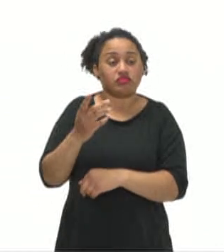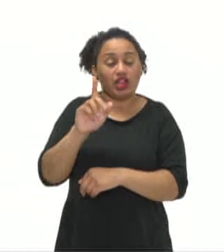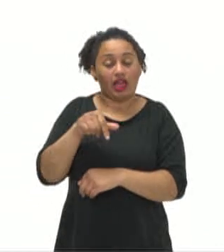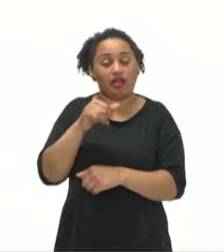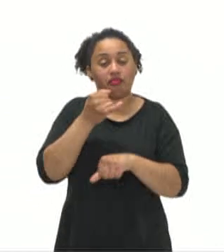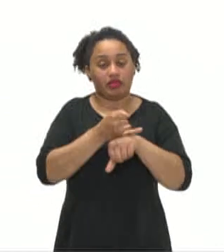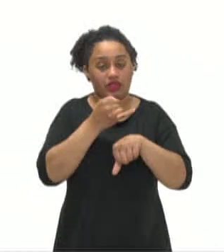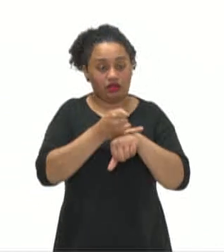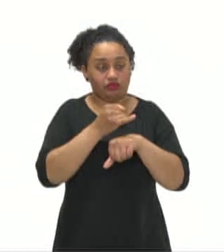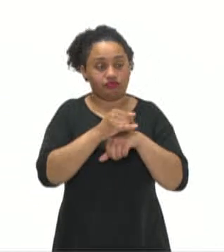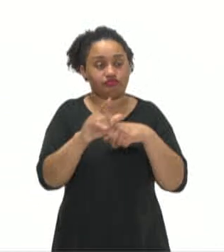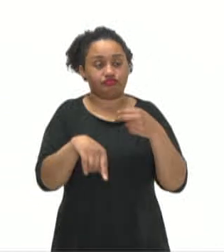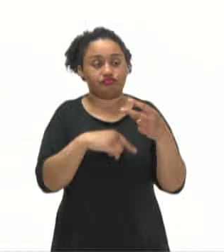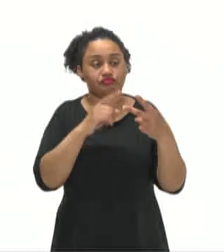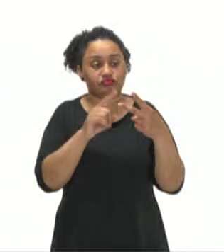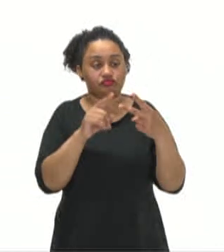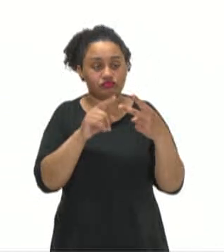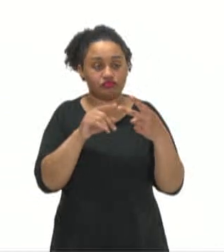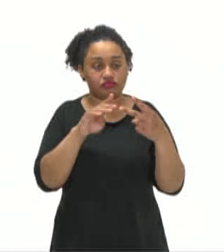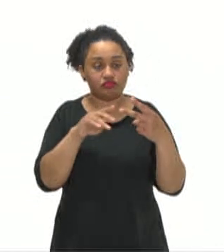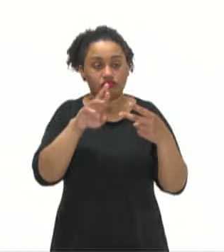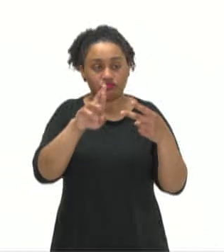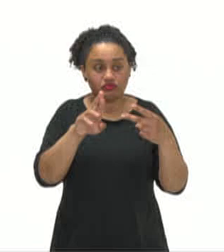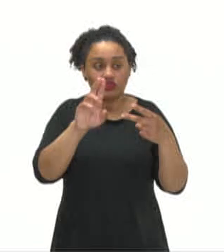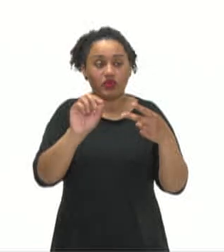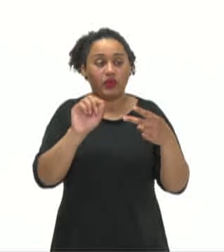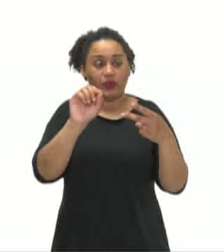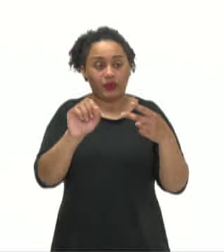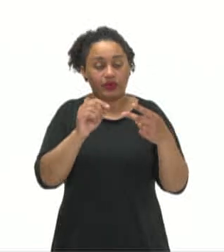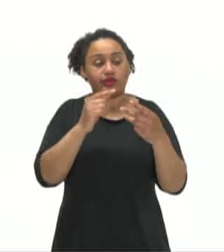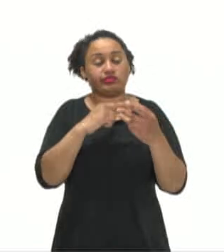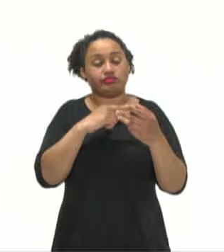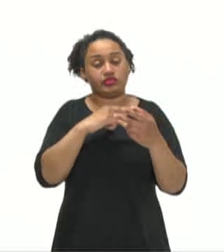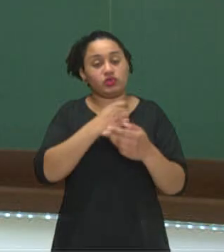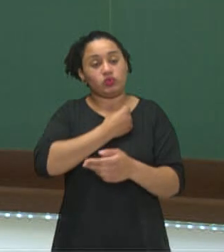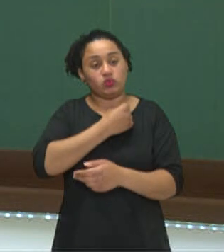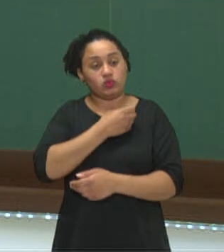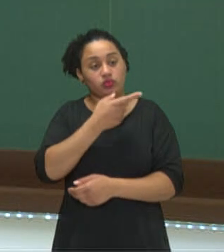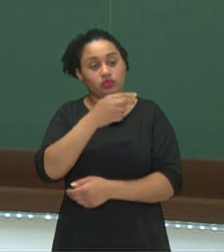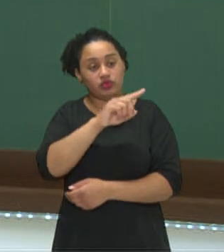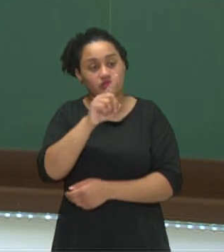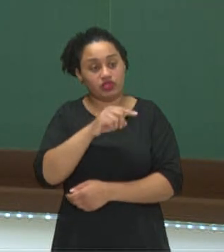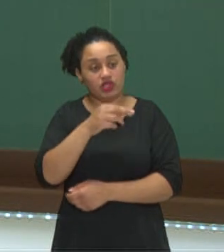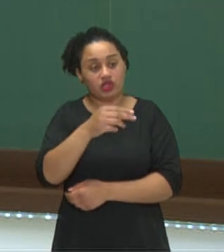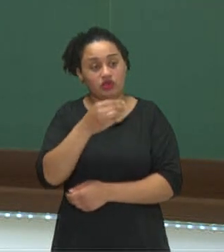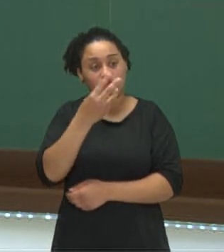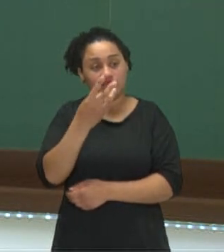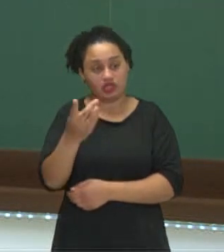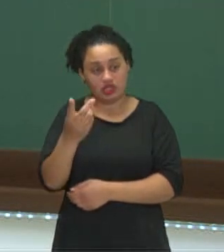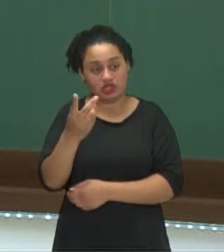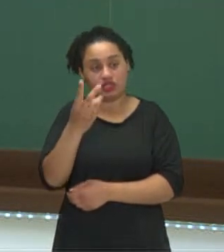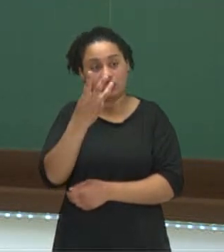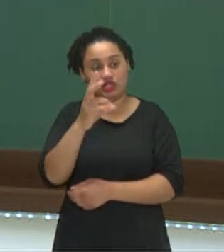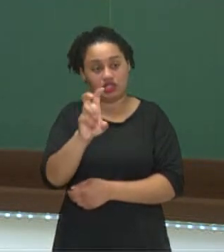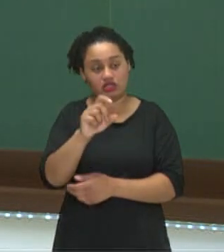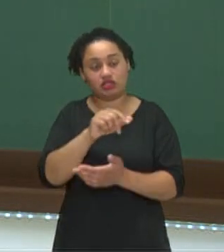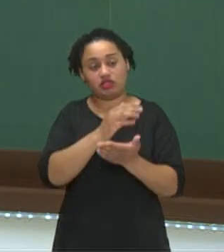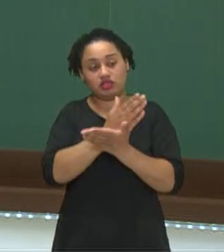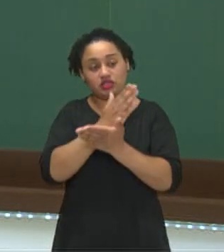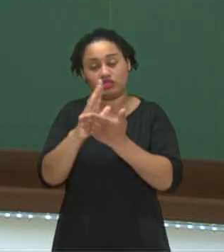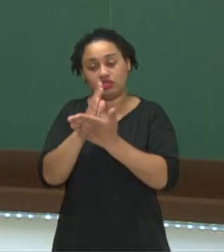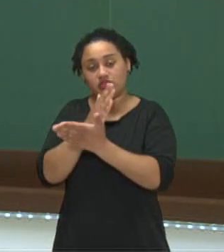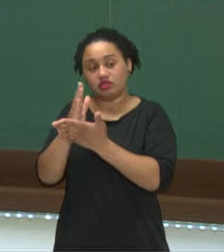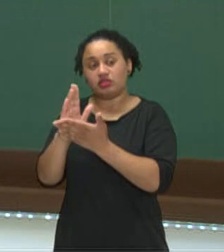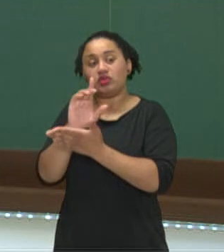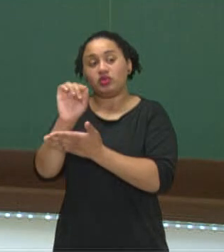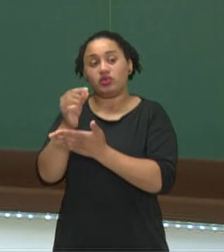é um metal. Né? Já o nosso Br aqui tem número atômico 35. Na distribuição eletrônica, a camada de